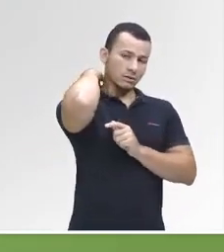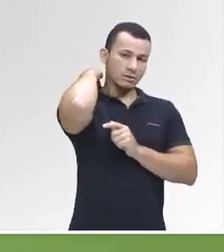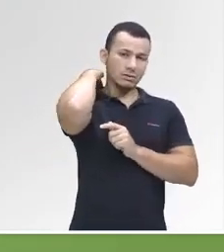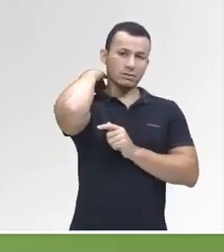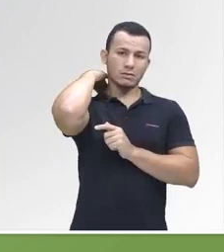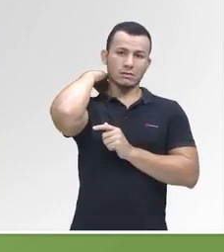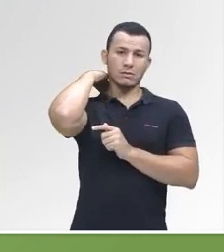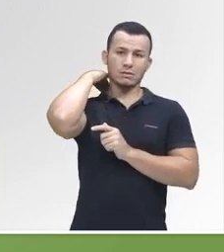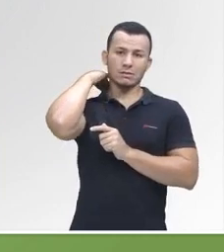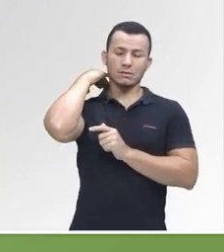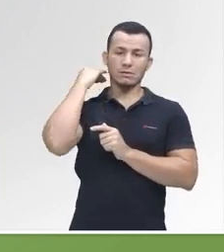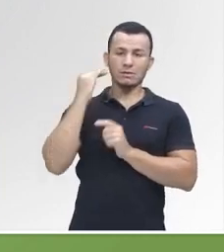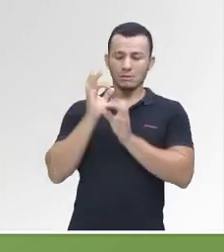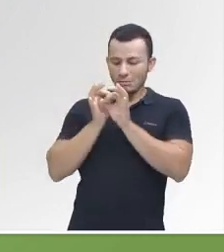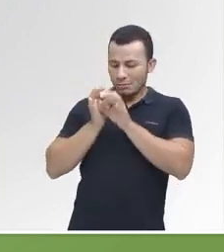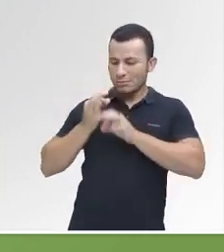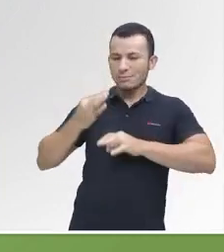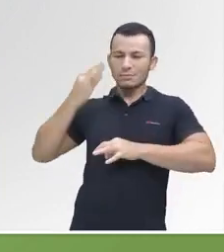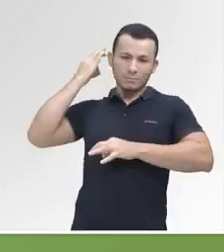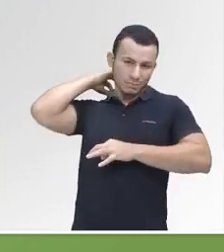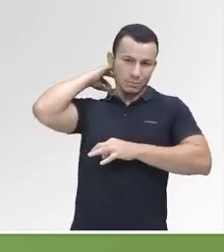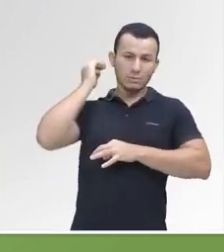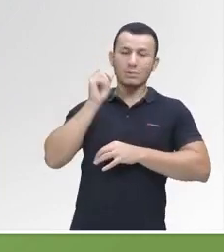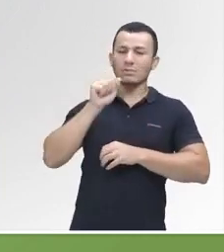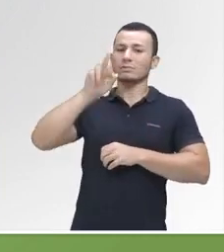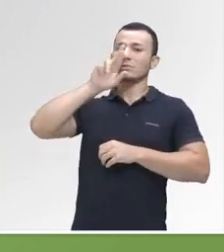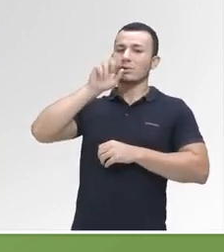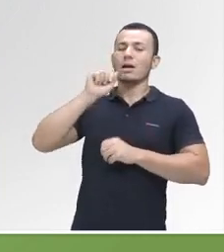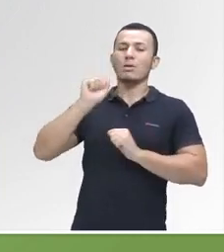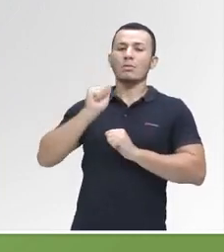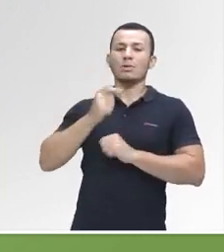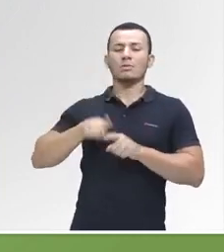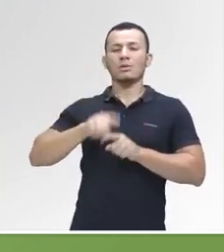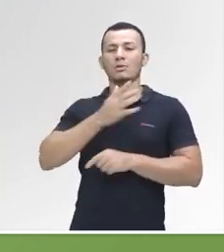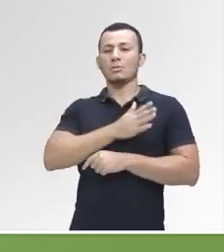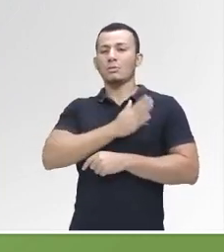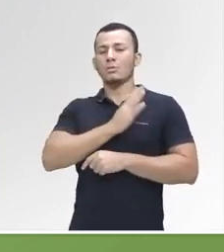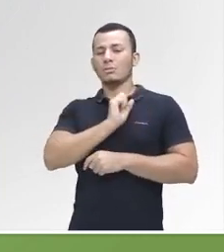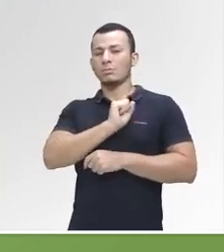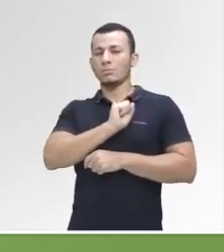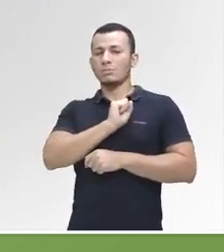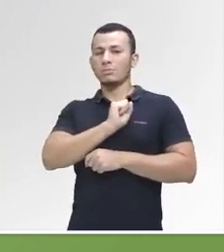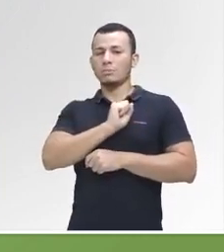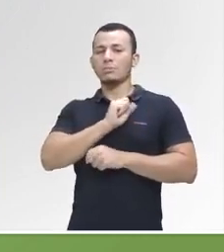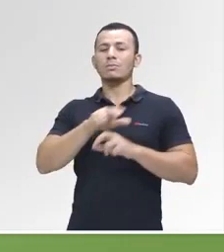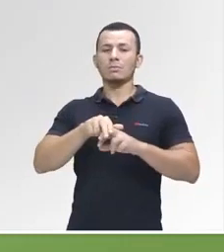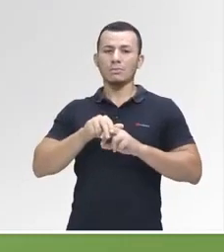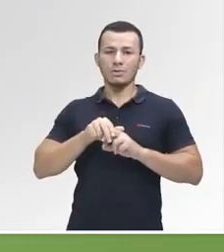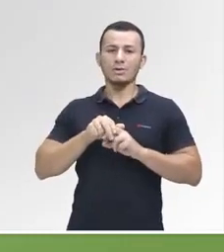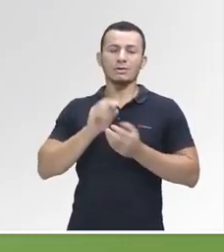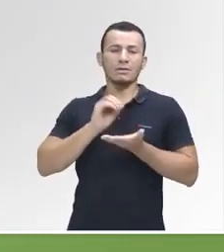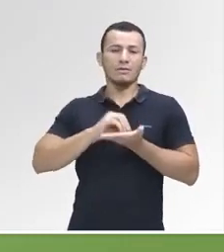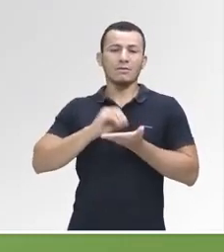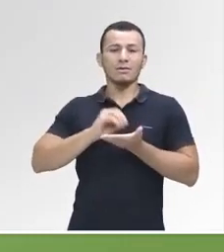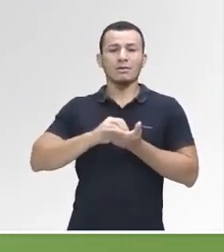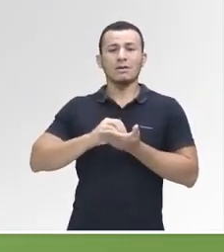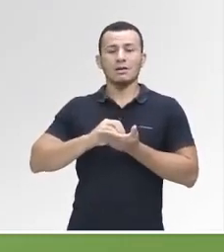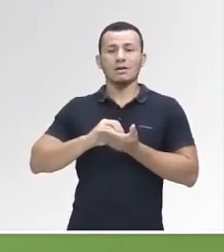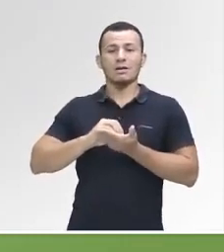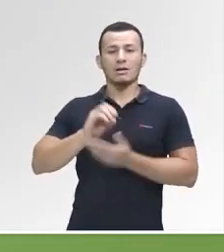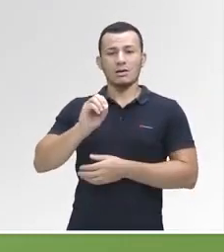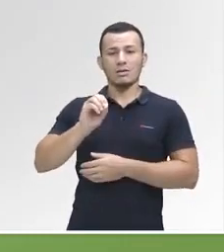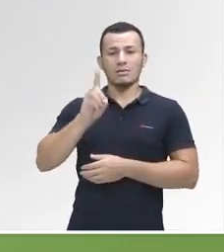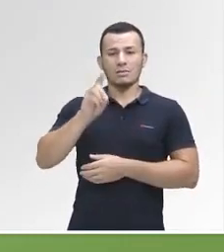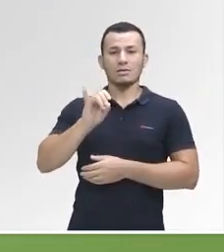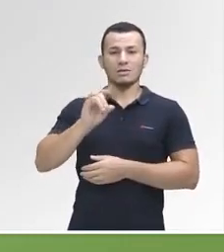nas vias, pode ocorrer também uma parada cardíaca por conta da falta de respiração da oxigenação. Lembra que nós vimos na